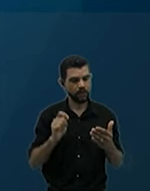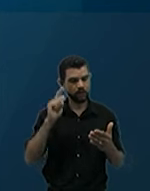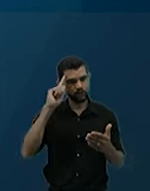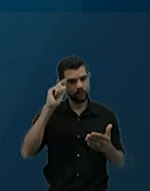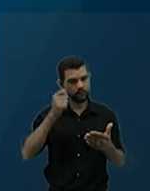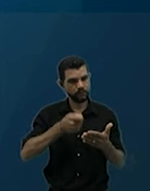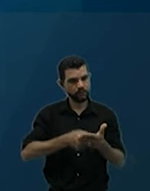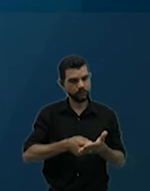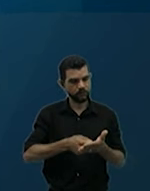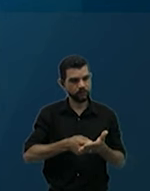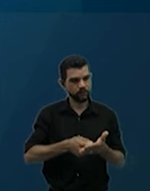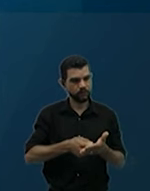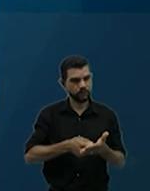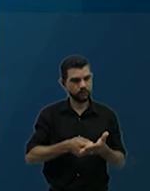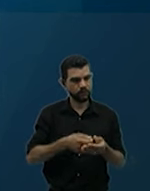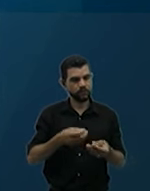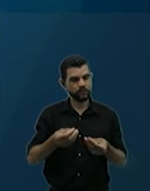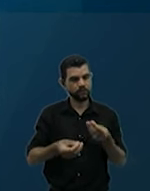seguinte forma.